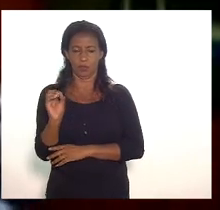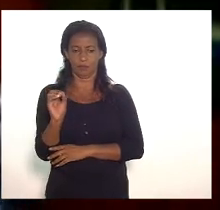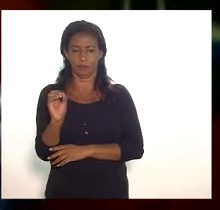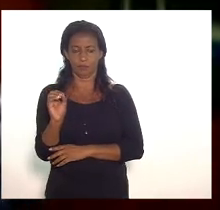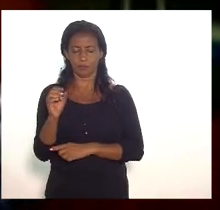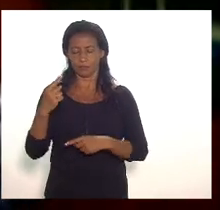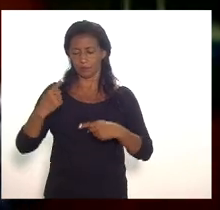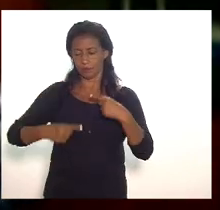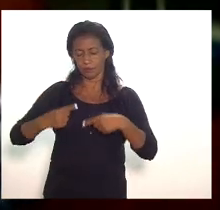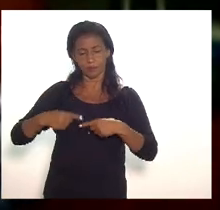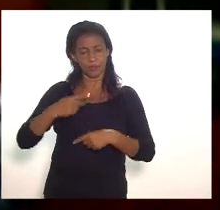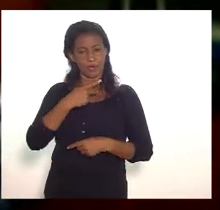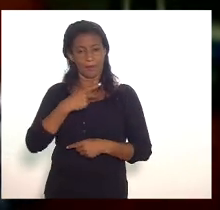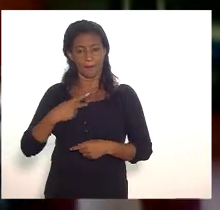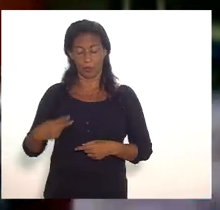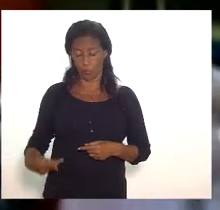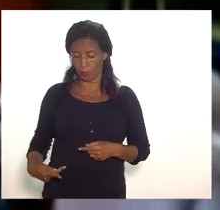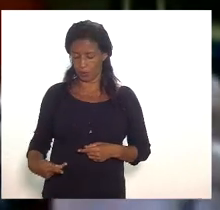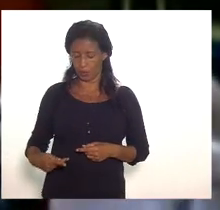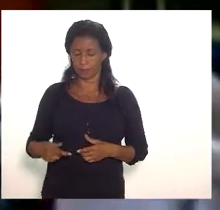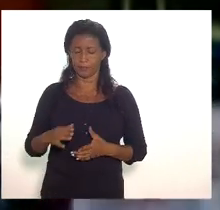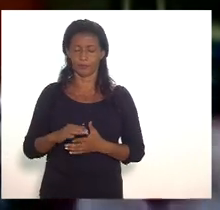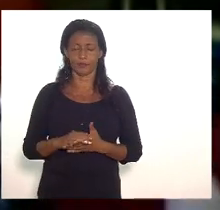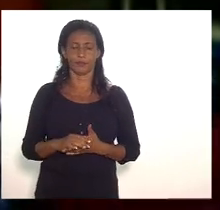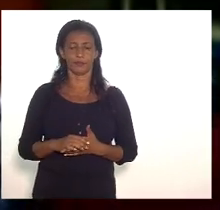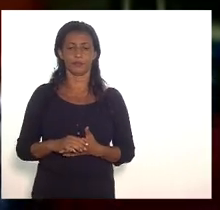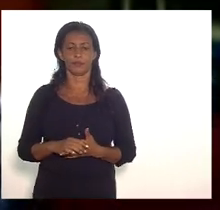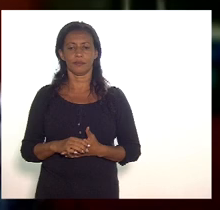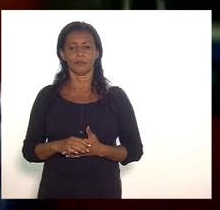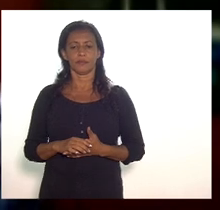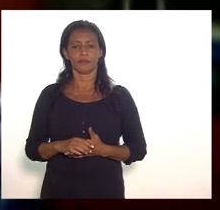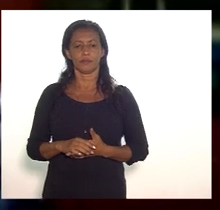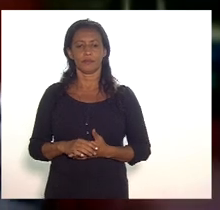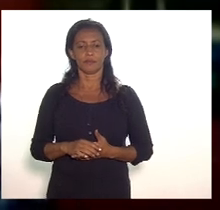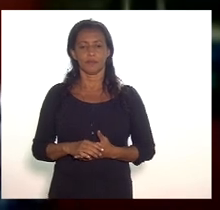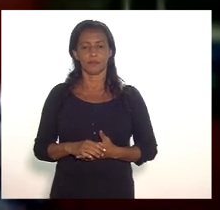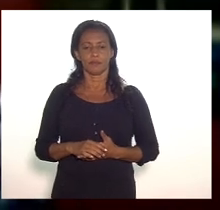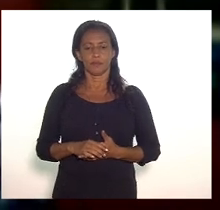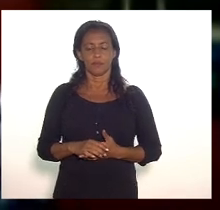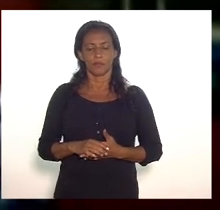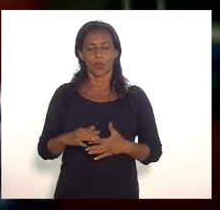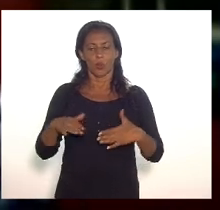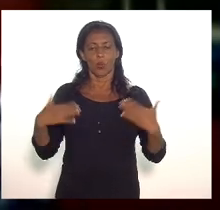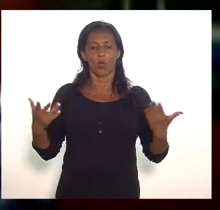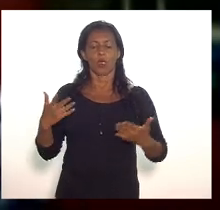Políticas públicas. Quando a gente... E aí uma coisa que eu sempre